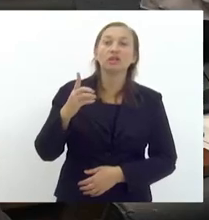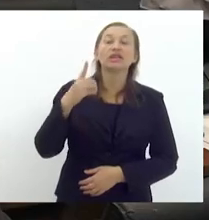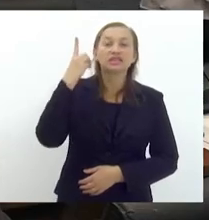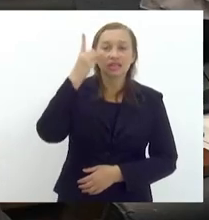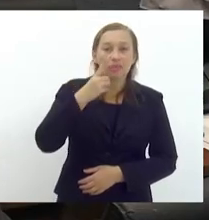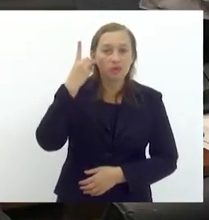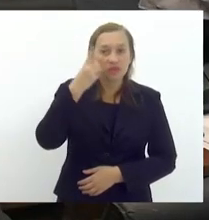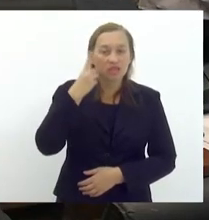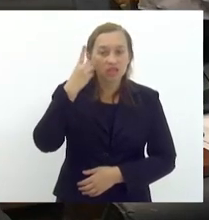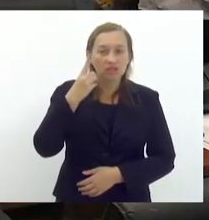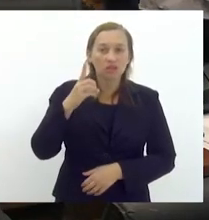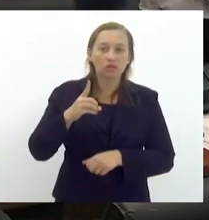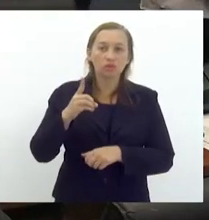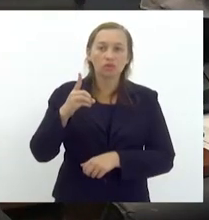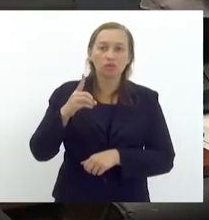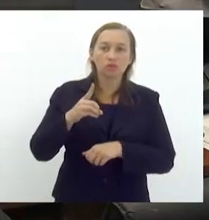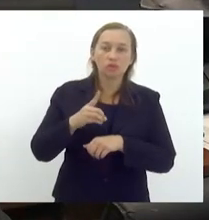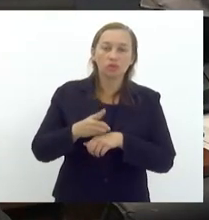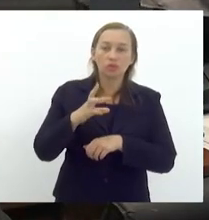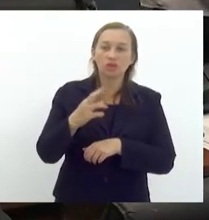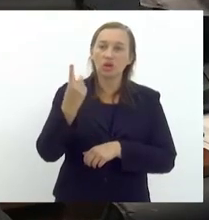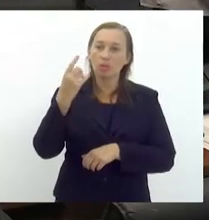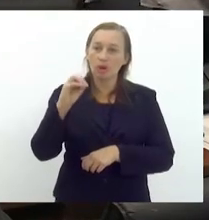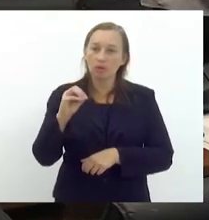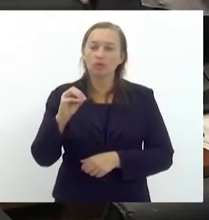Deputado Dr deodalto